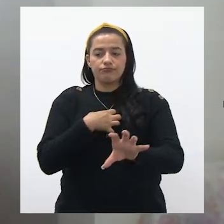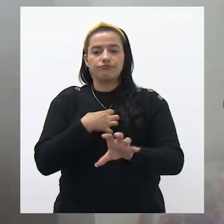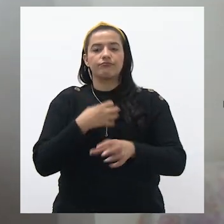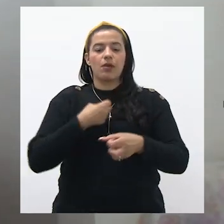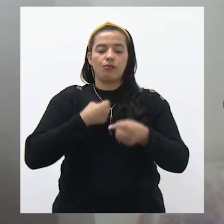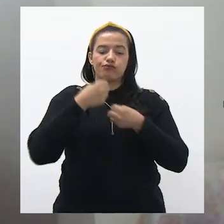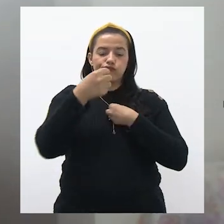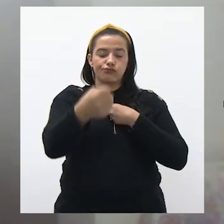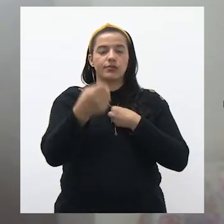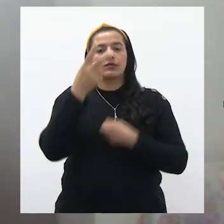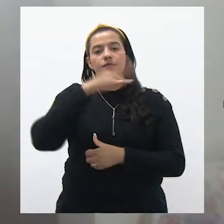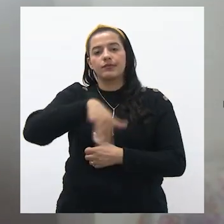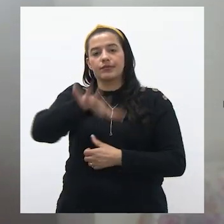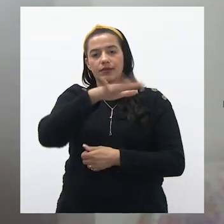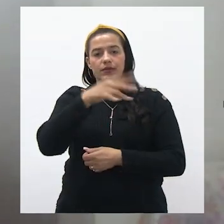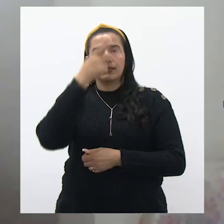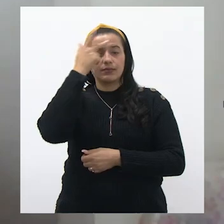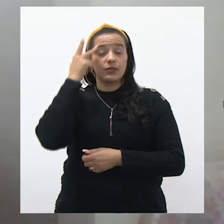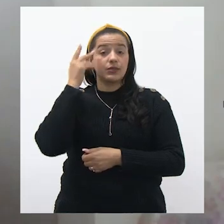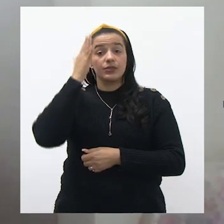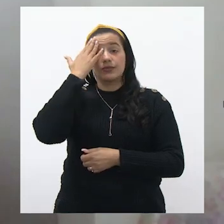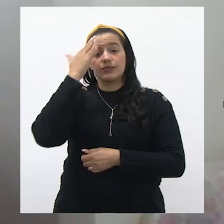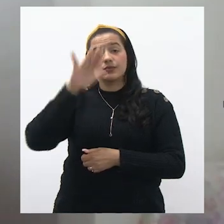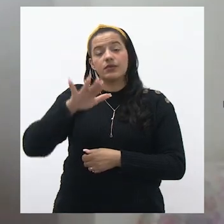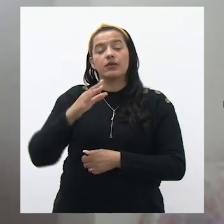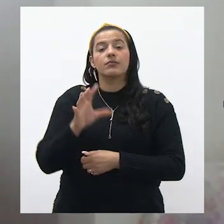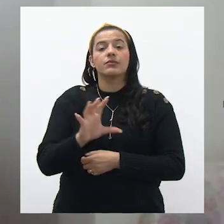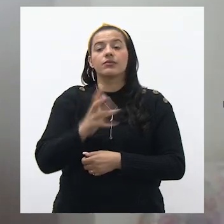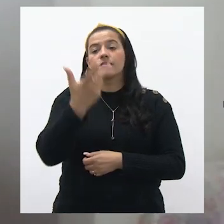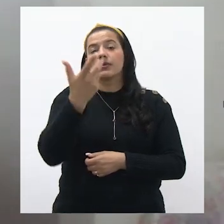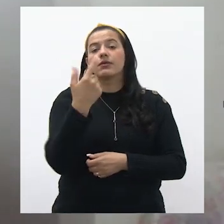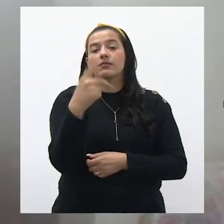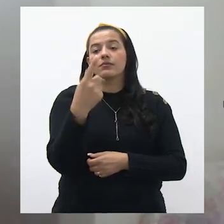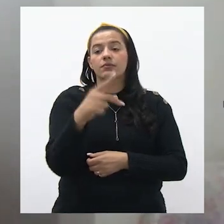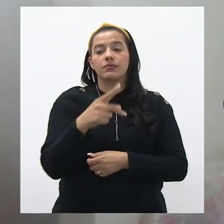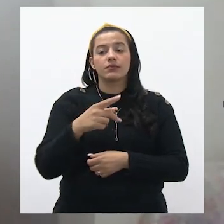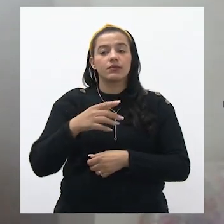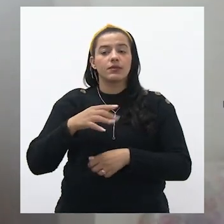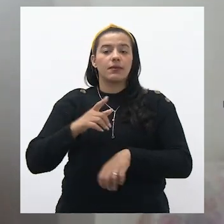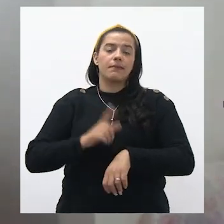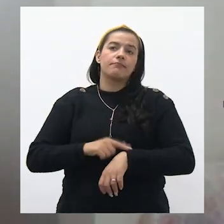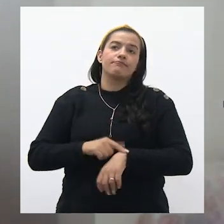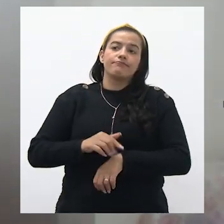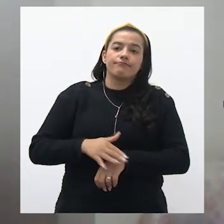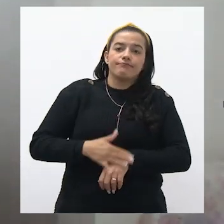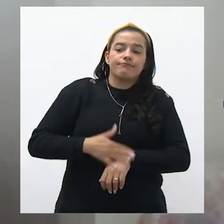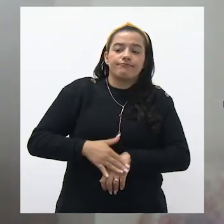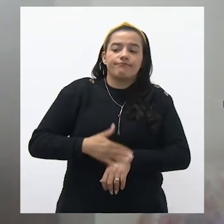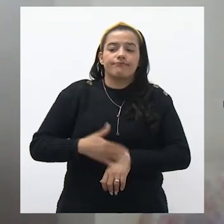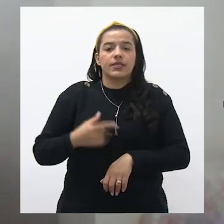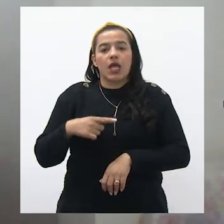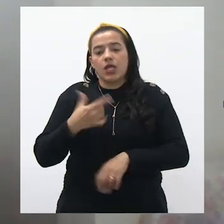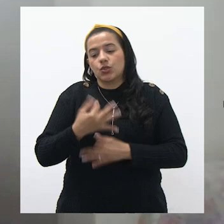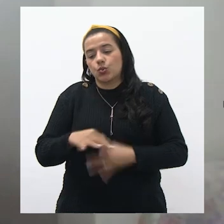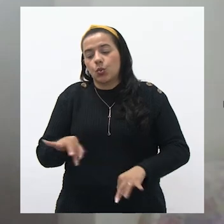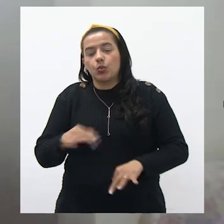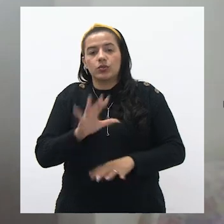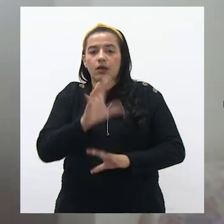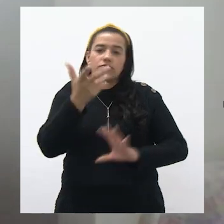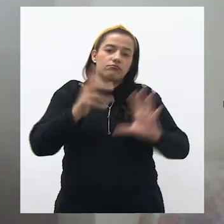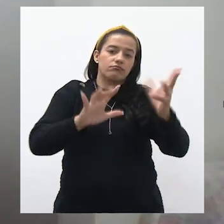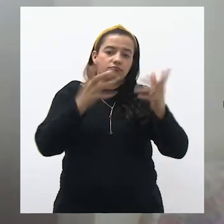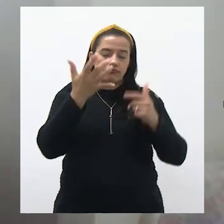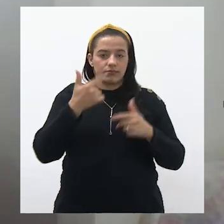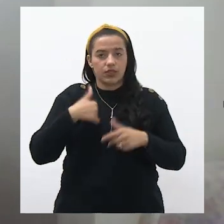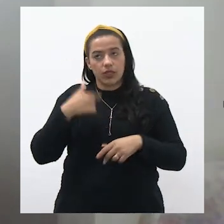no lugar das pessoas, porque a gente não sabe, ninguém está na pele do outro naquele momento para sentir as dores do outro de fato. Então, a gente tem feito